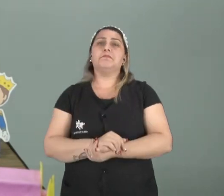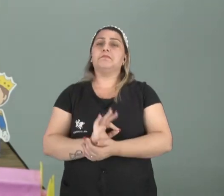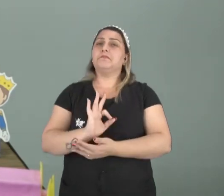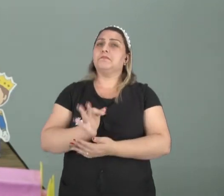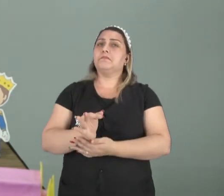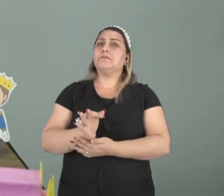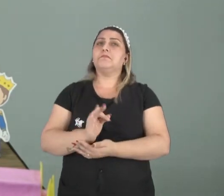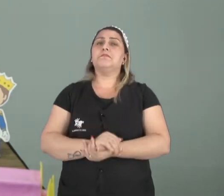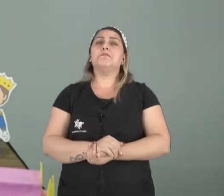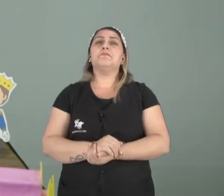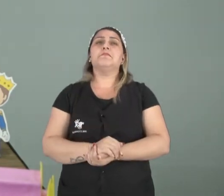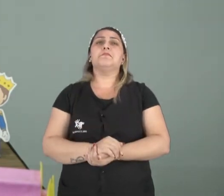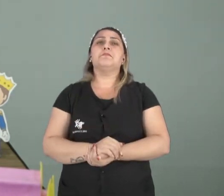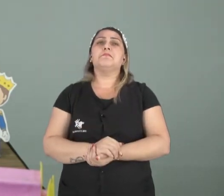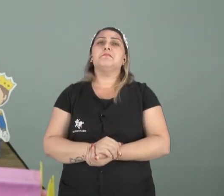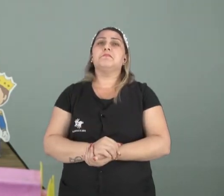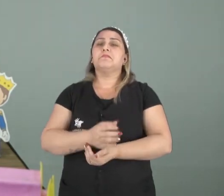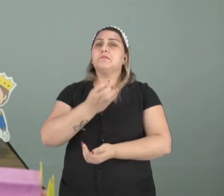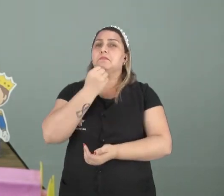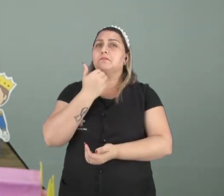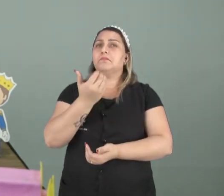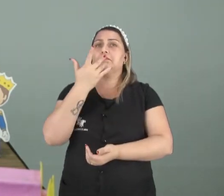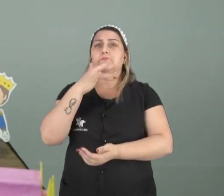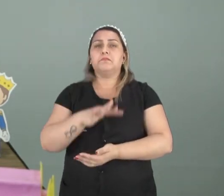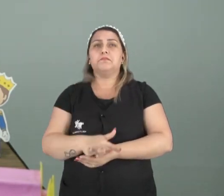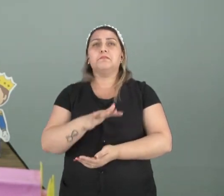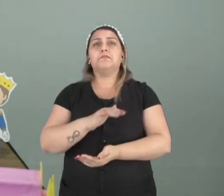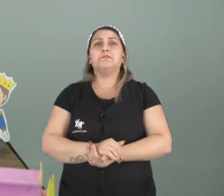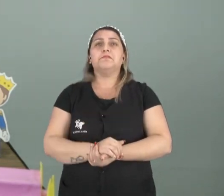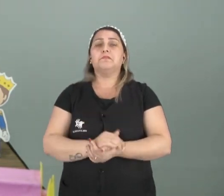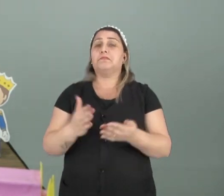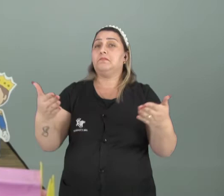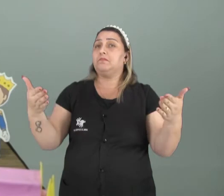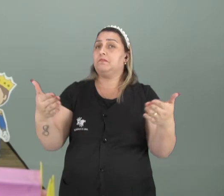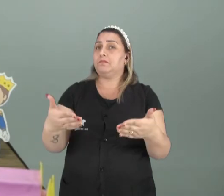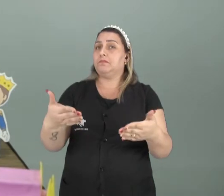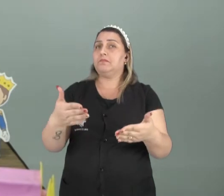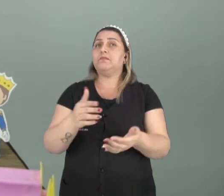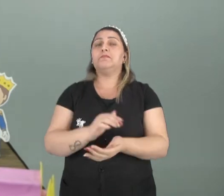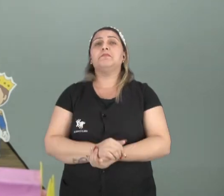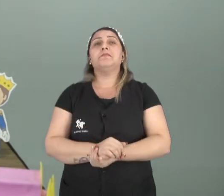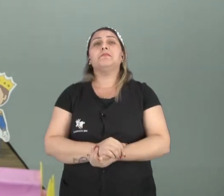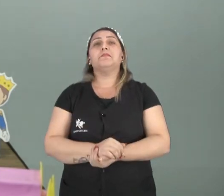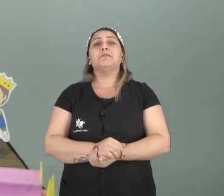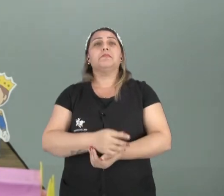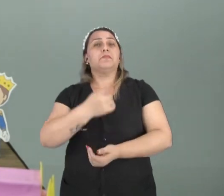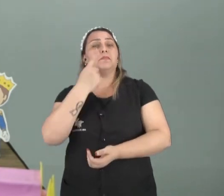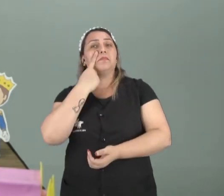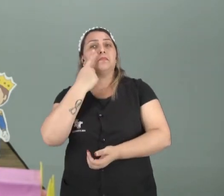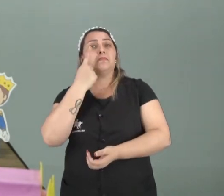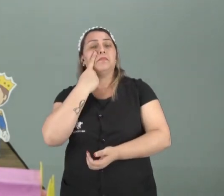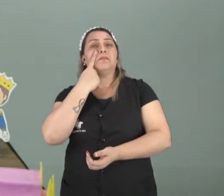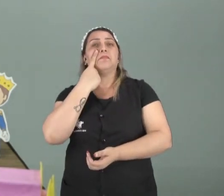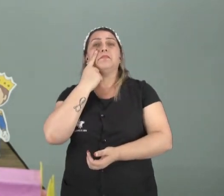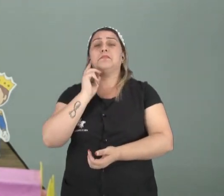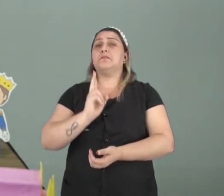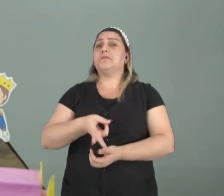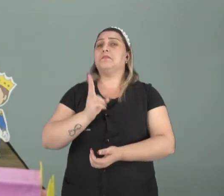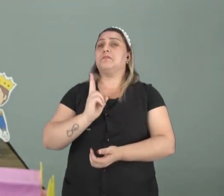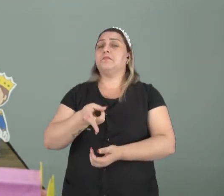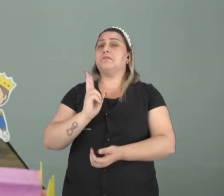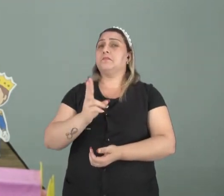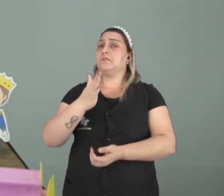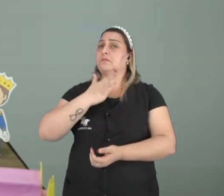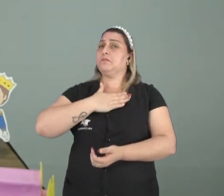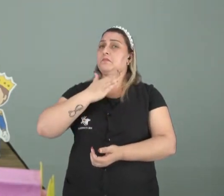certo? Muito bem, crianças. Agora, vamos ver a mesma medida do